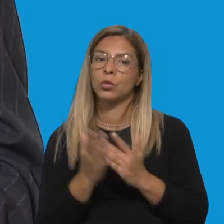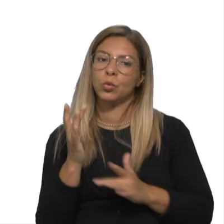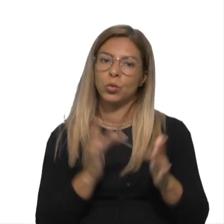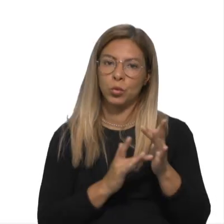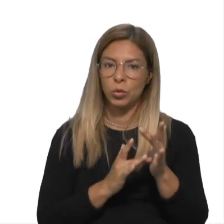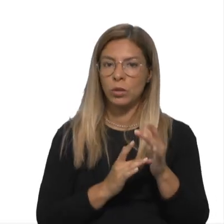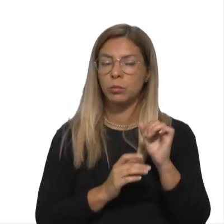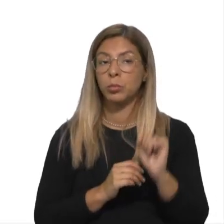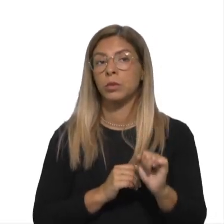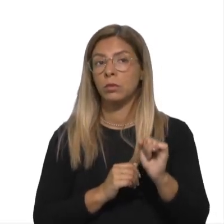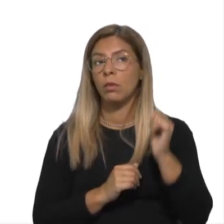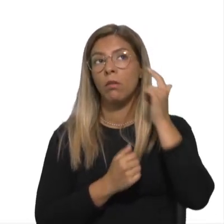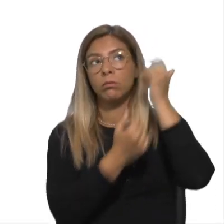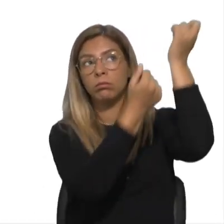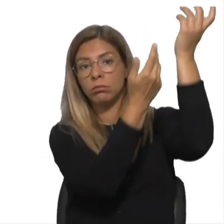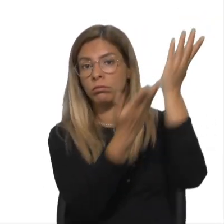reino.